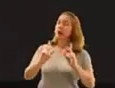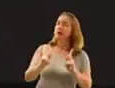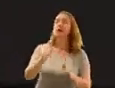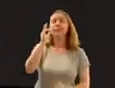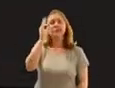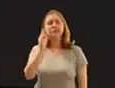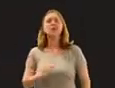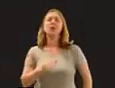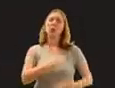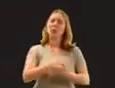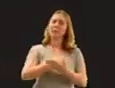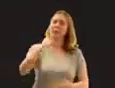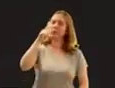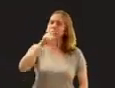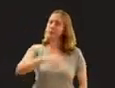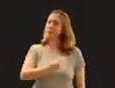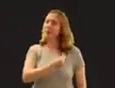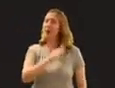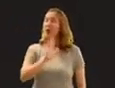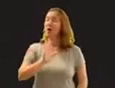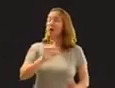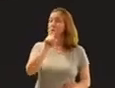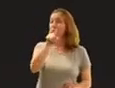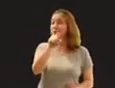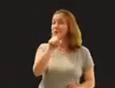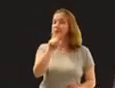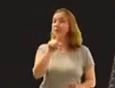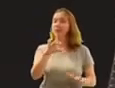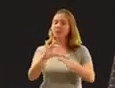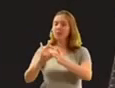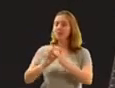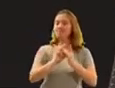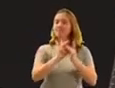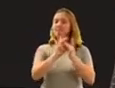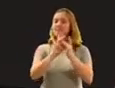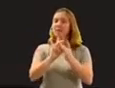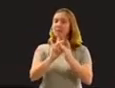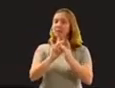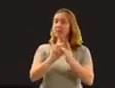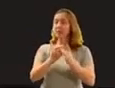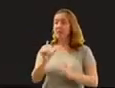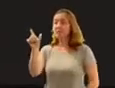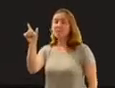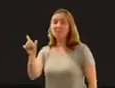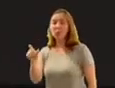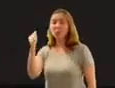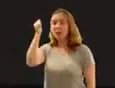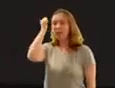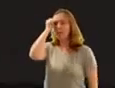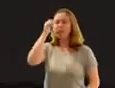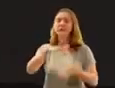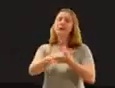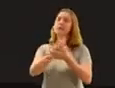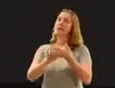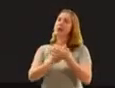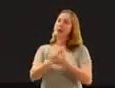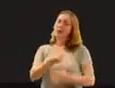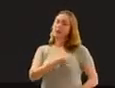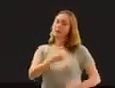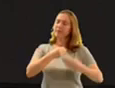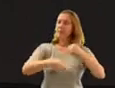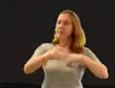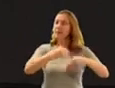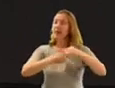certo. Agora você está fazendo uma relação com uma pessoa que não está arrependida, que ele está vivendo no pecado, ele não se arrependeu.